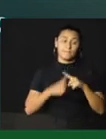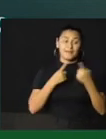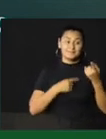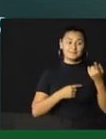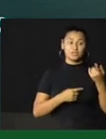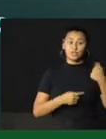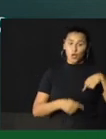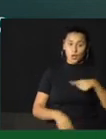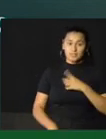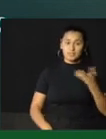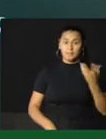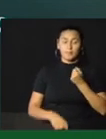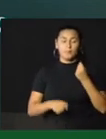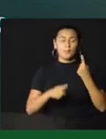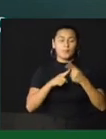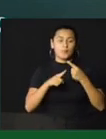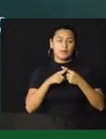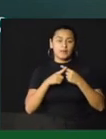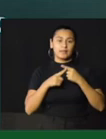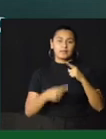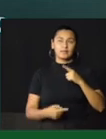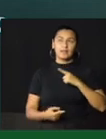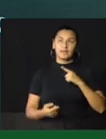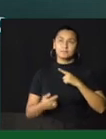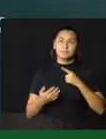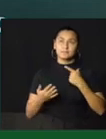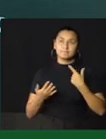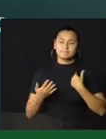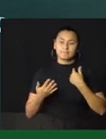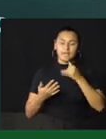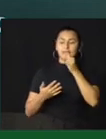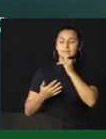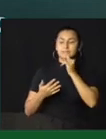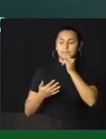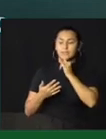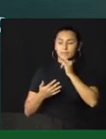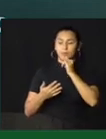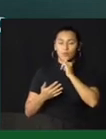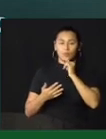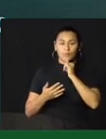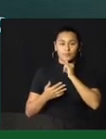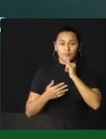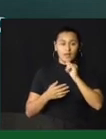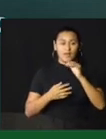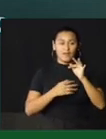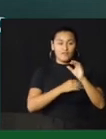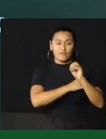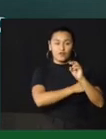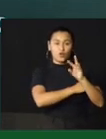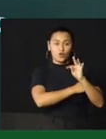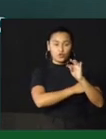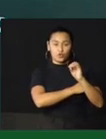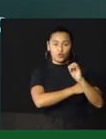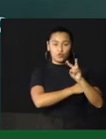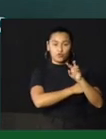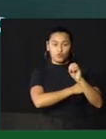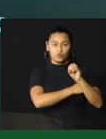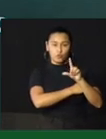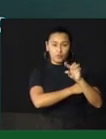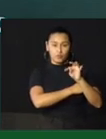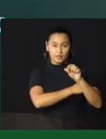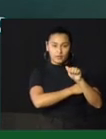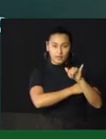tem a do que diz respeito por exemplo a fotovoltaica a gente tem primeiro a matriz